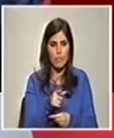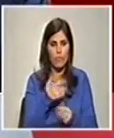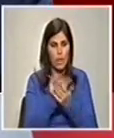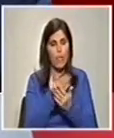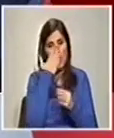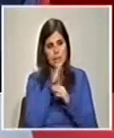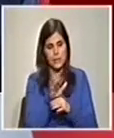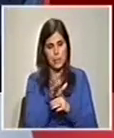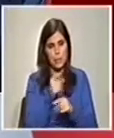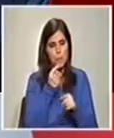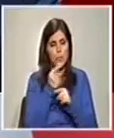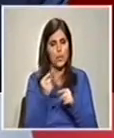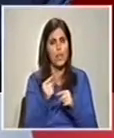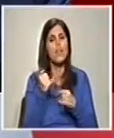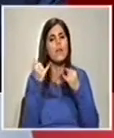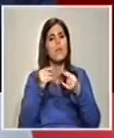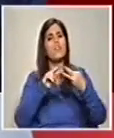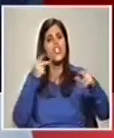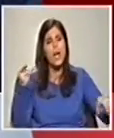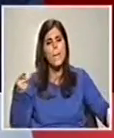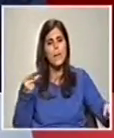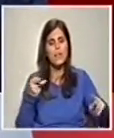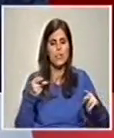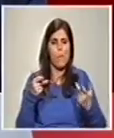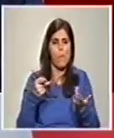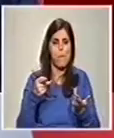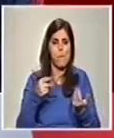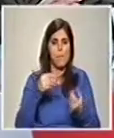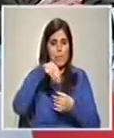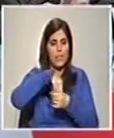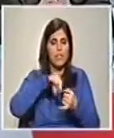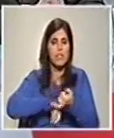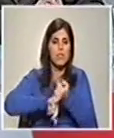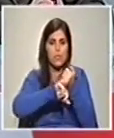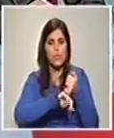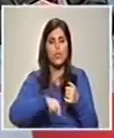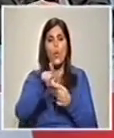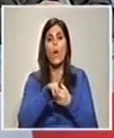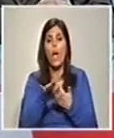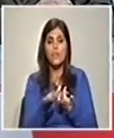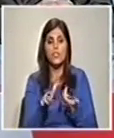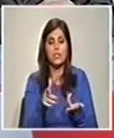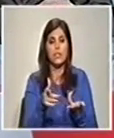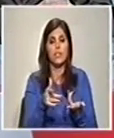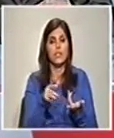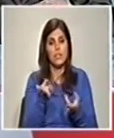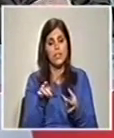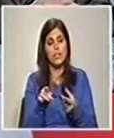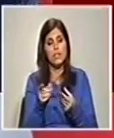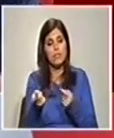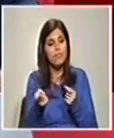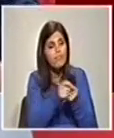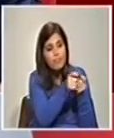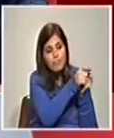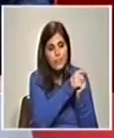exemplos, porque depois nas câmaras municipais, nas associações locais, como a Margarida disse, isso junta as pessoas